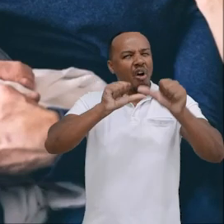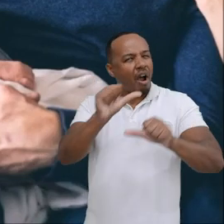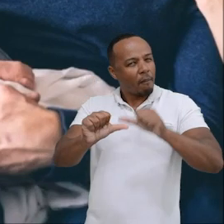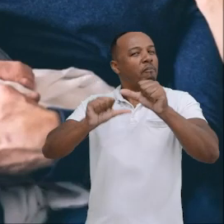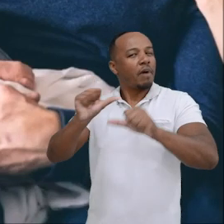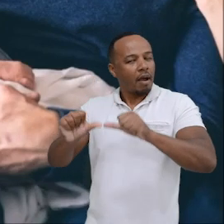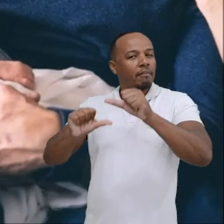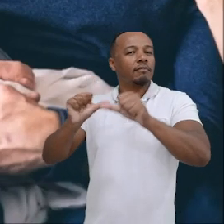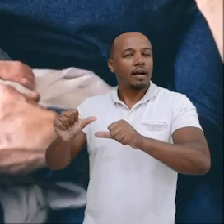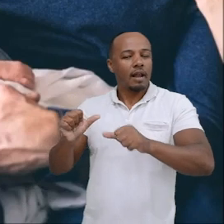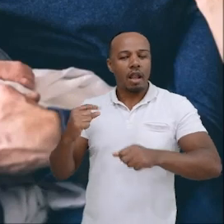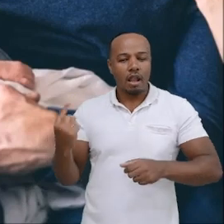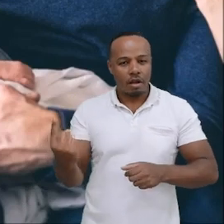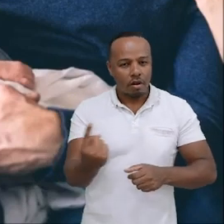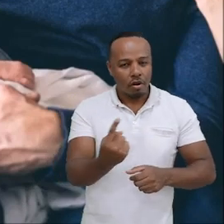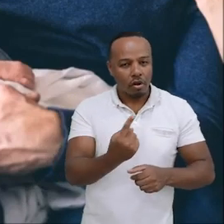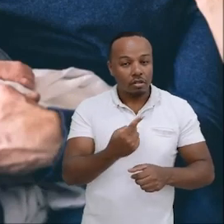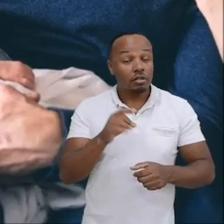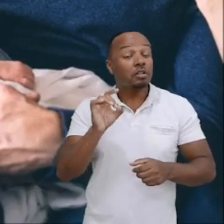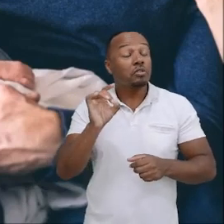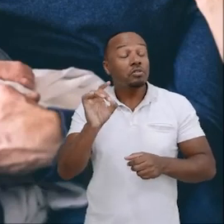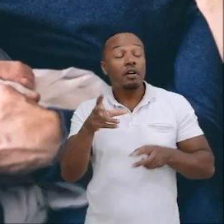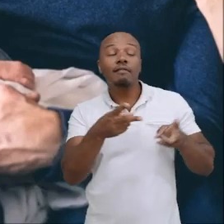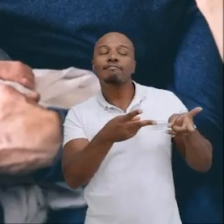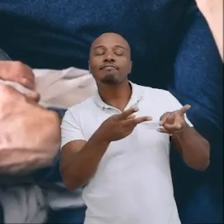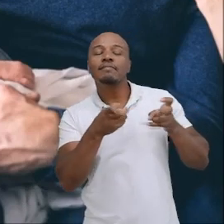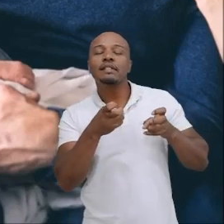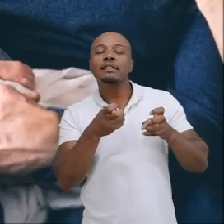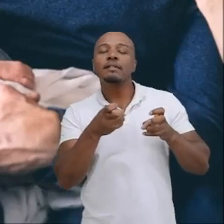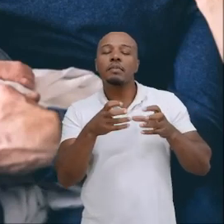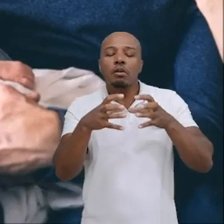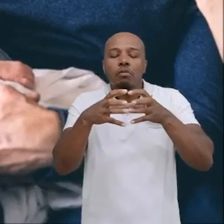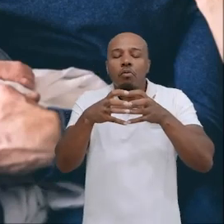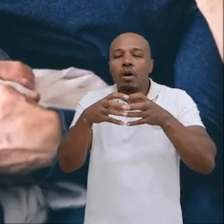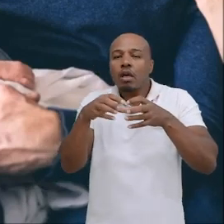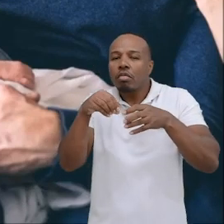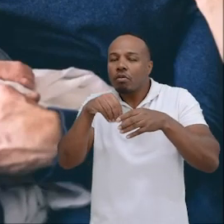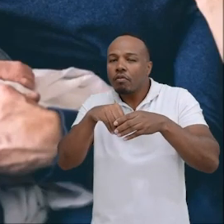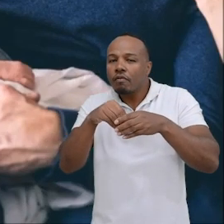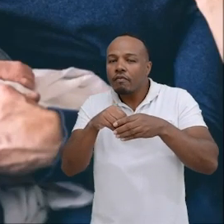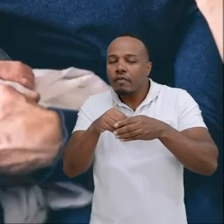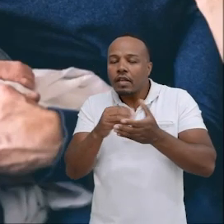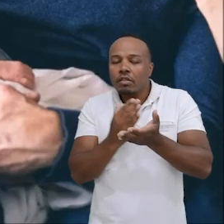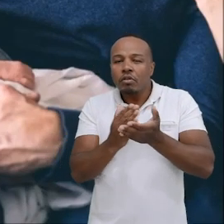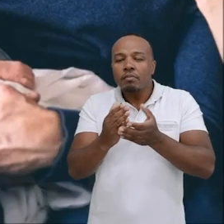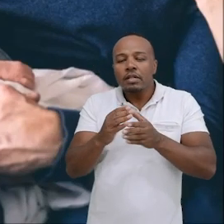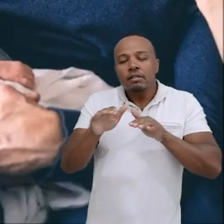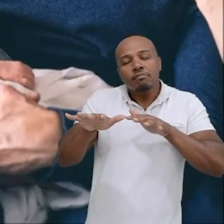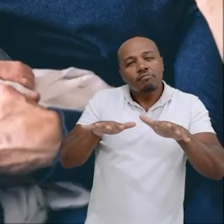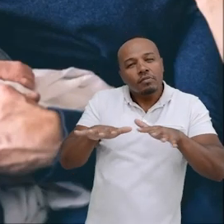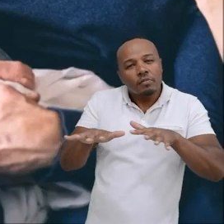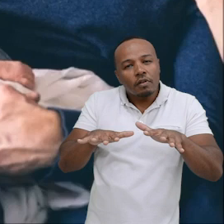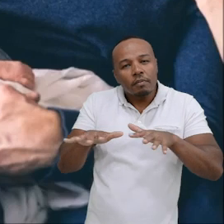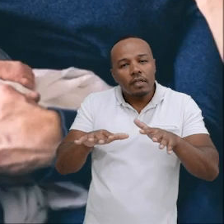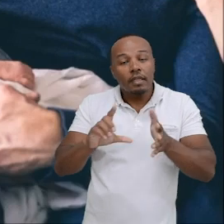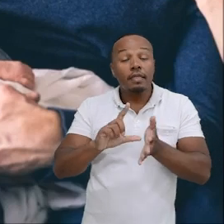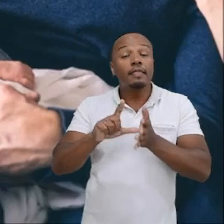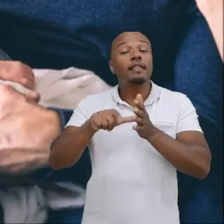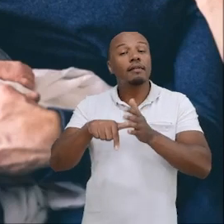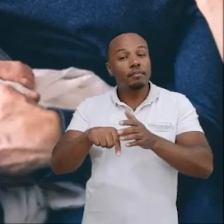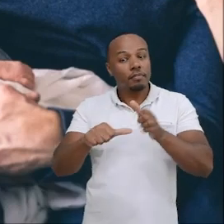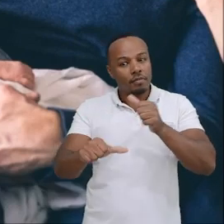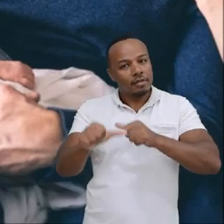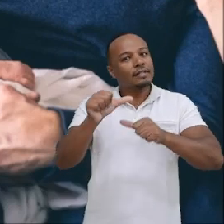de grandes transformações. E nós só vamos perceber quando o feto iniciar os seus movimentos.